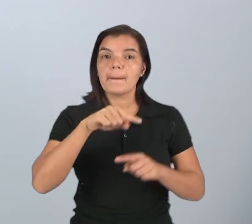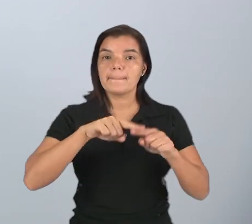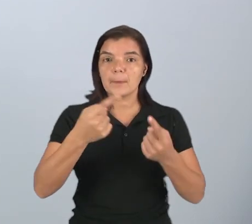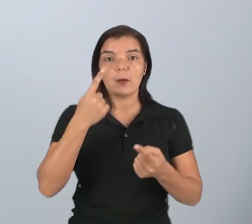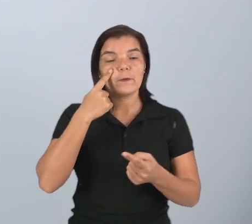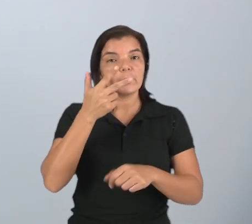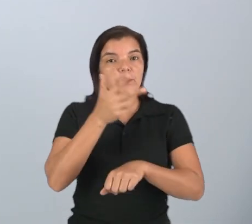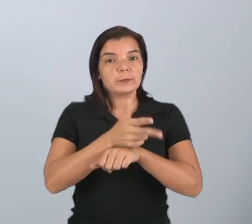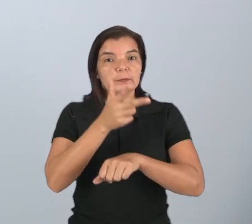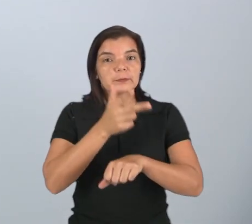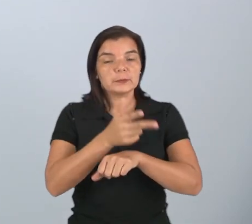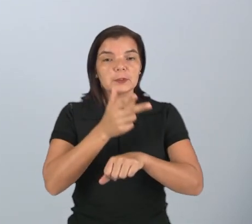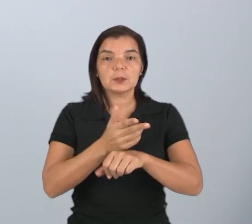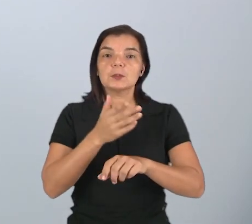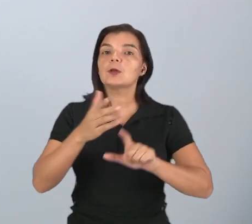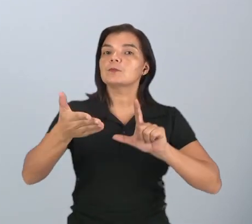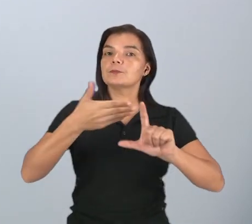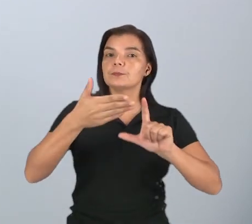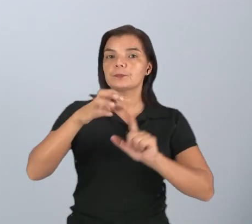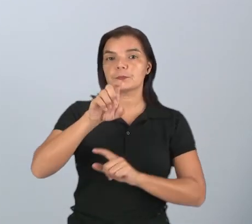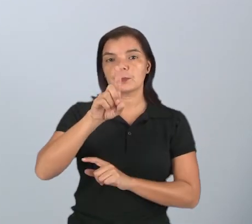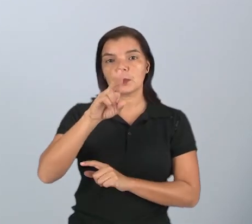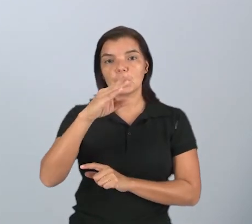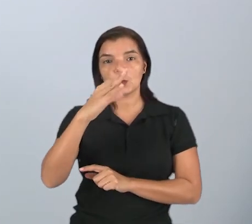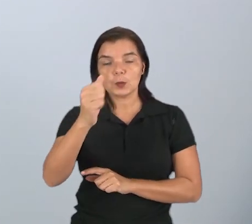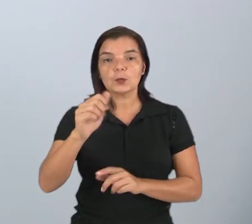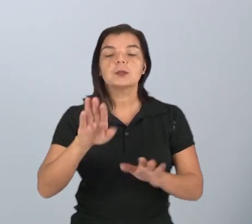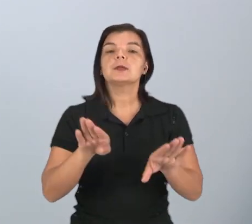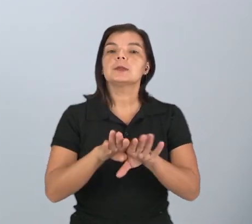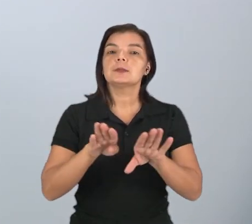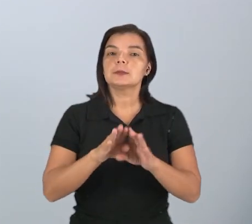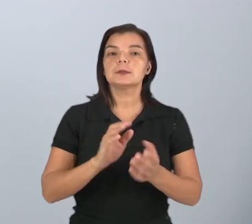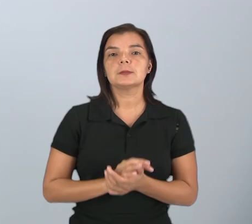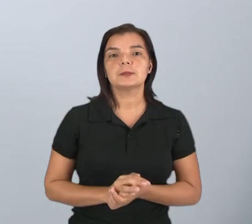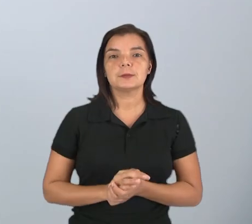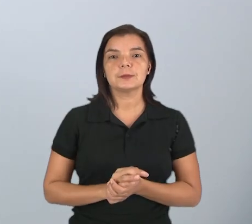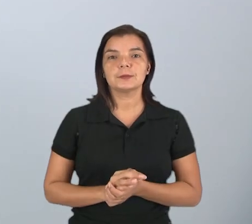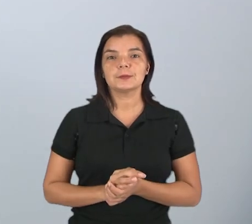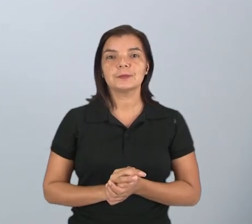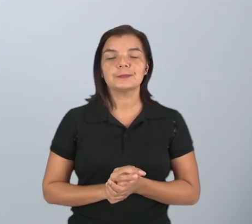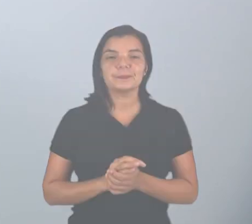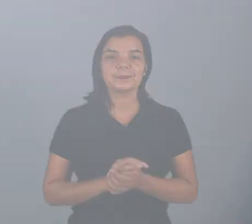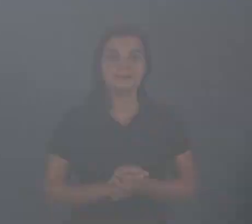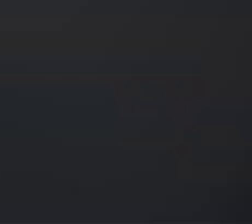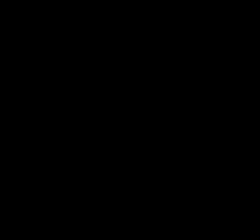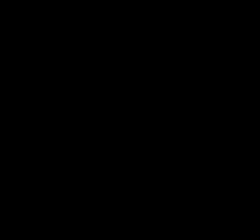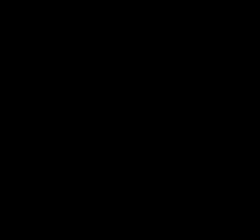rever a videoaula, acesse o portal EduqueAcre, Escola em Casa e fique por dentro do assunto.